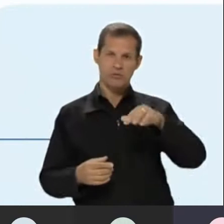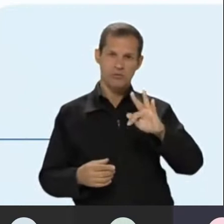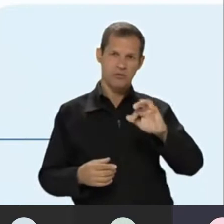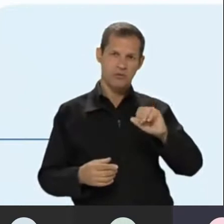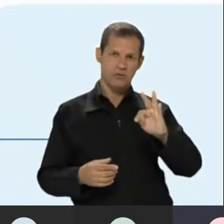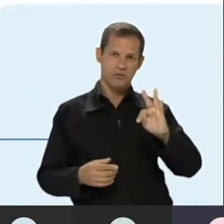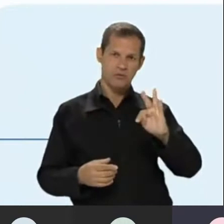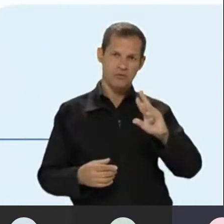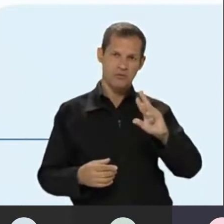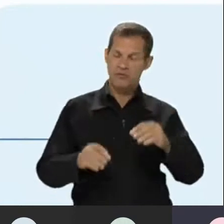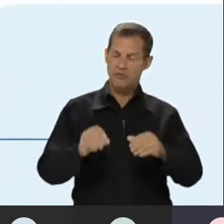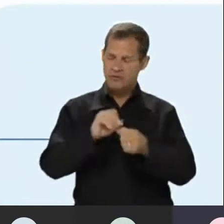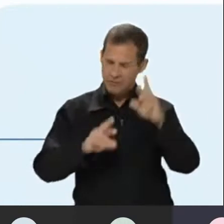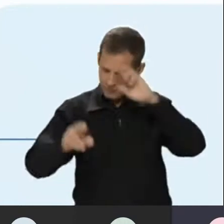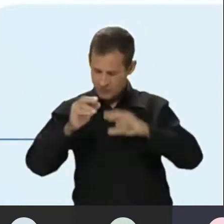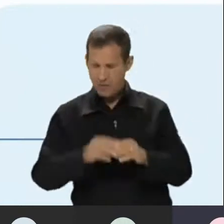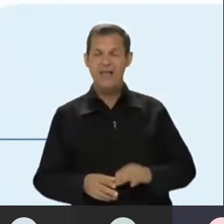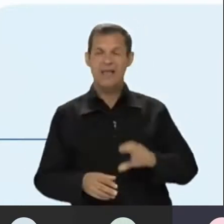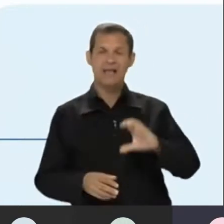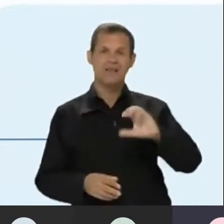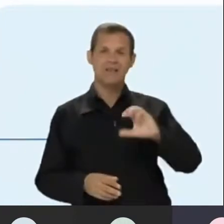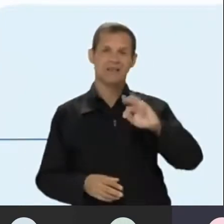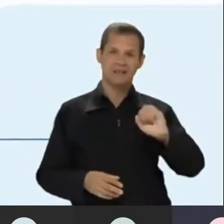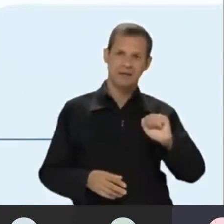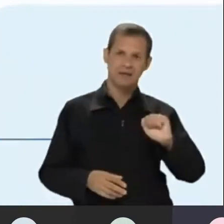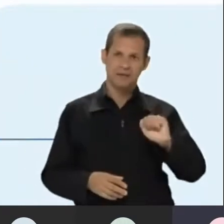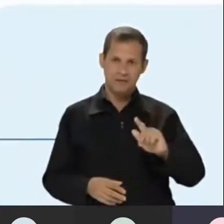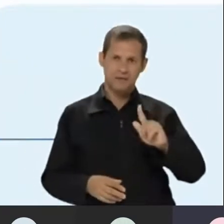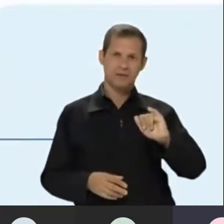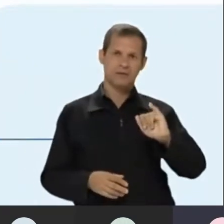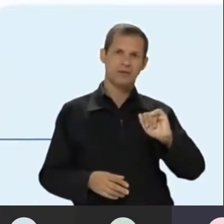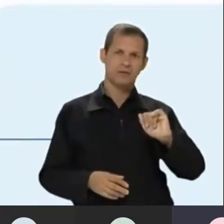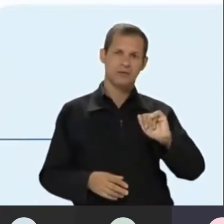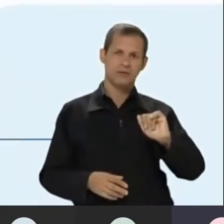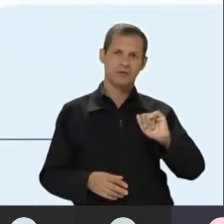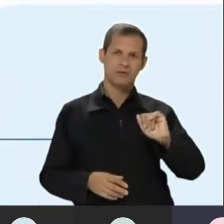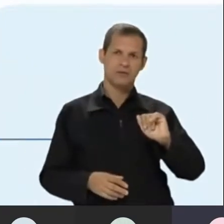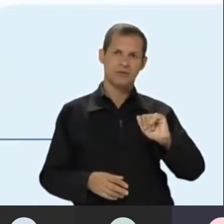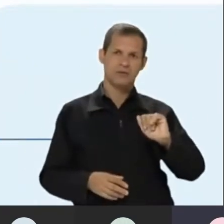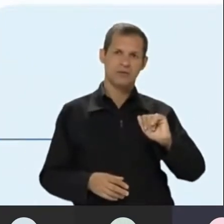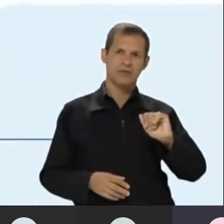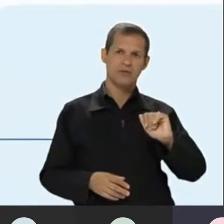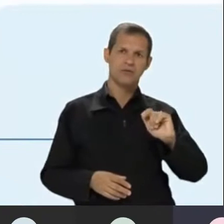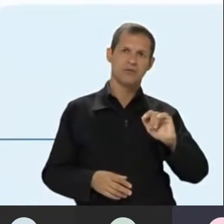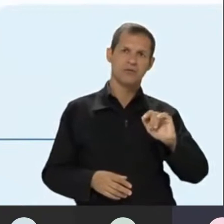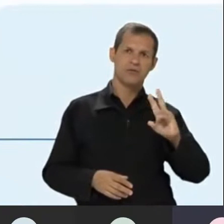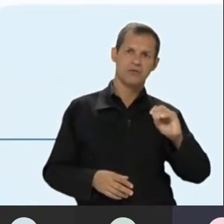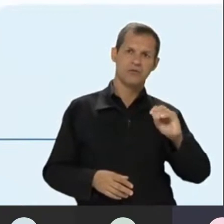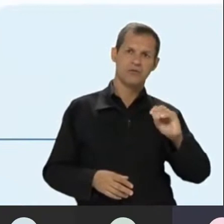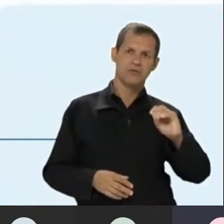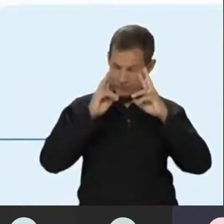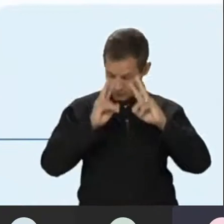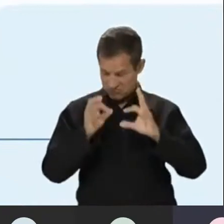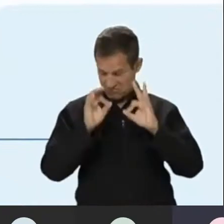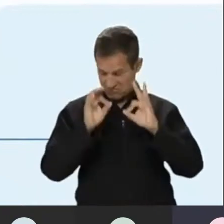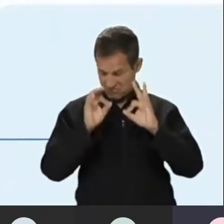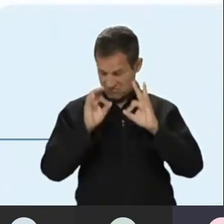gente fizer a análise na carta de Givone e cair dentro dessa zona, quer dizer que está confortável, que a gente não precisa